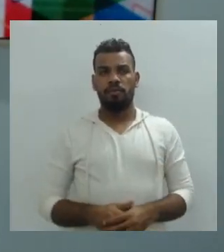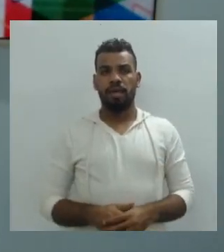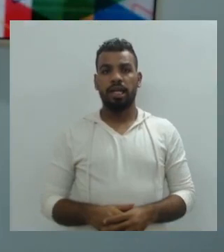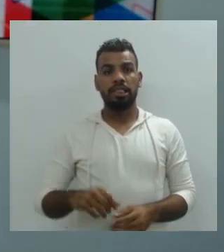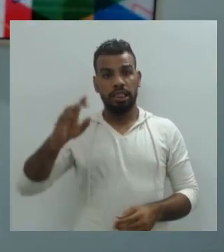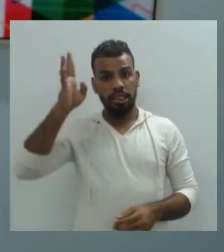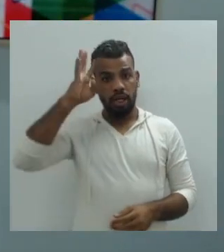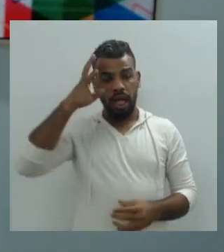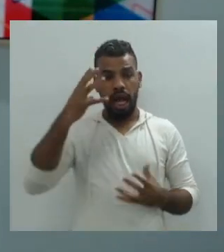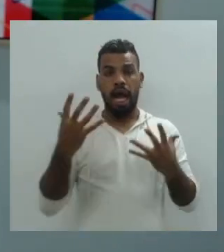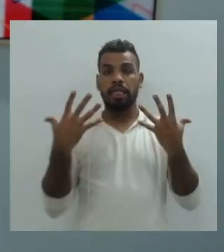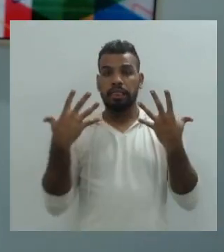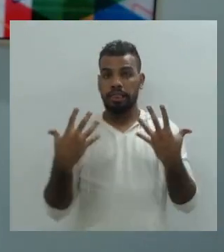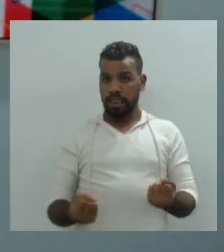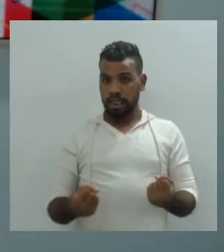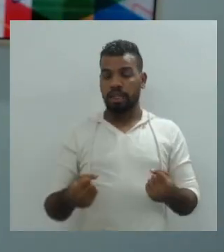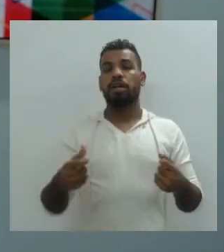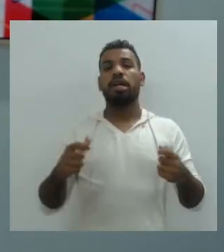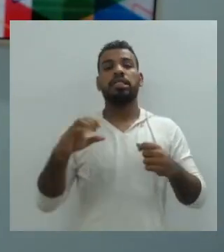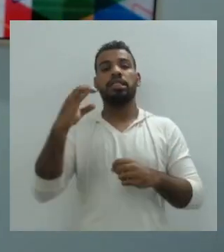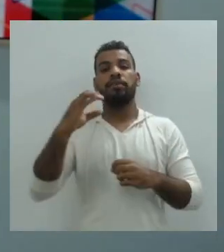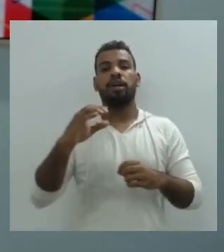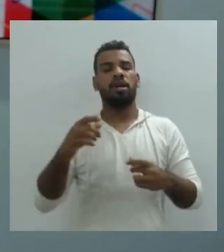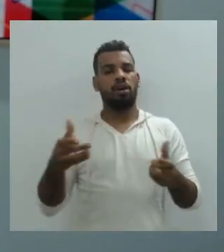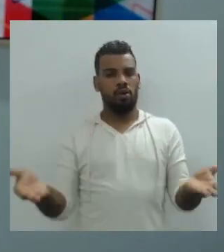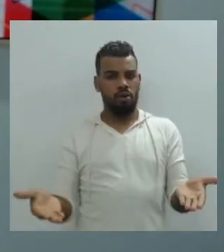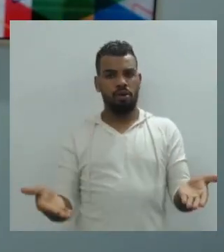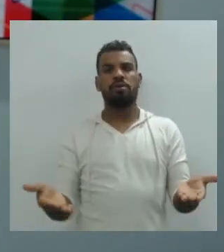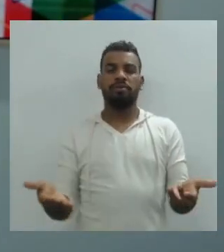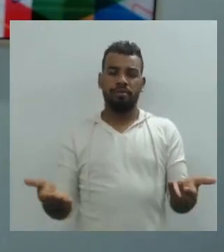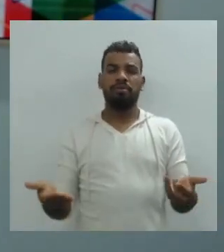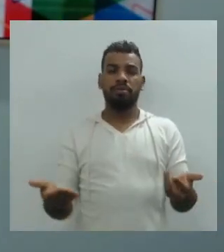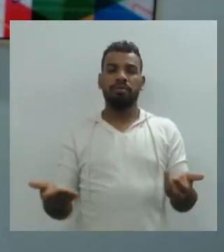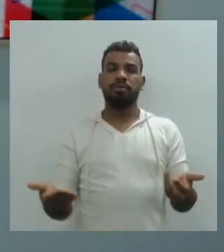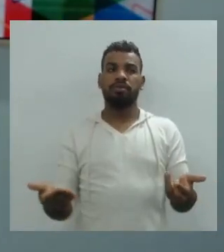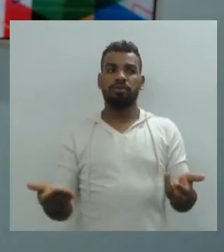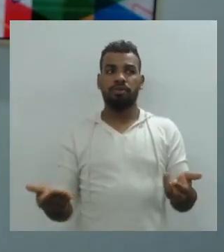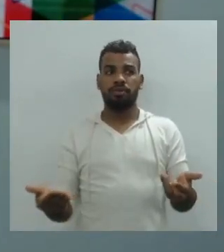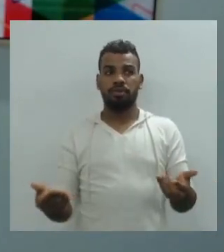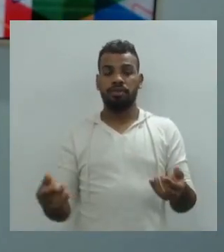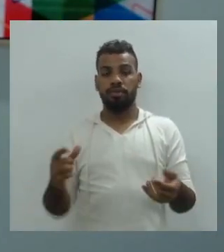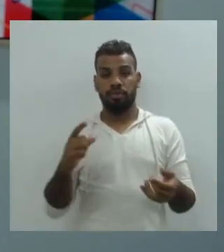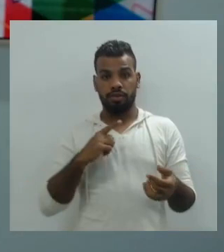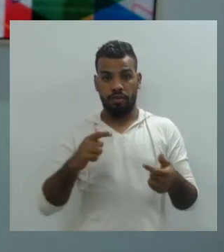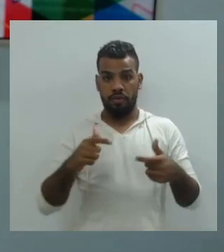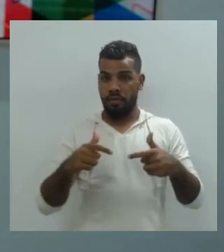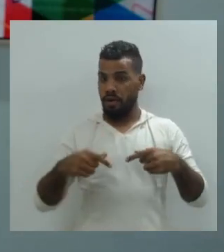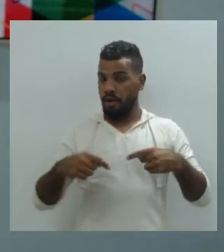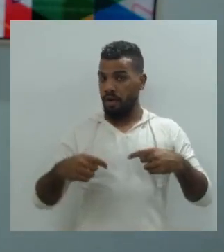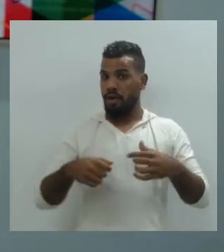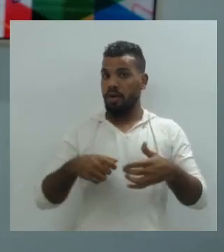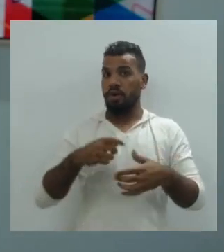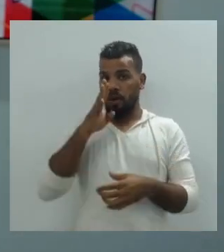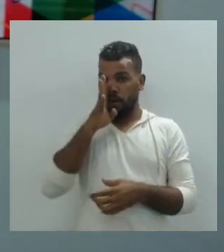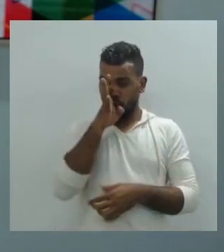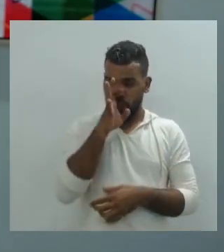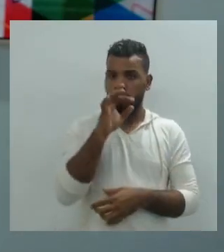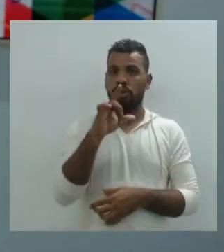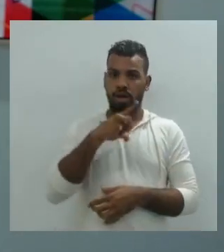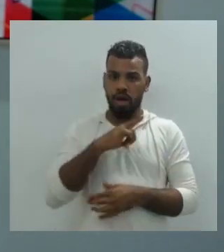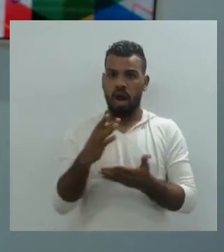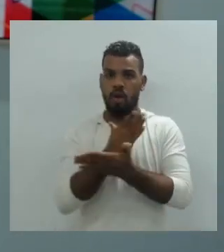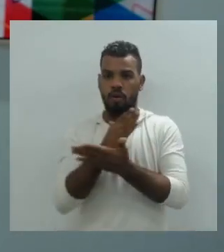pela comunidade científica atualmente, embora enfrente resistência, sobretudo por parte